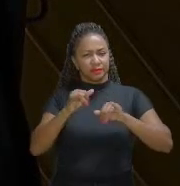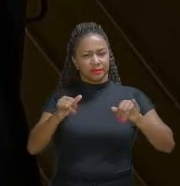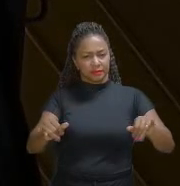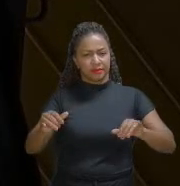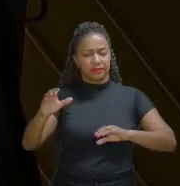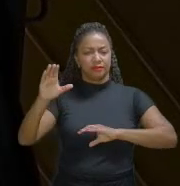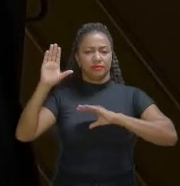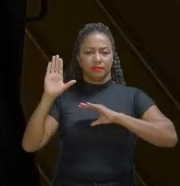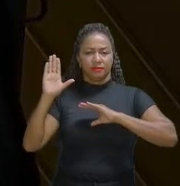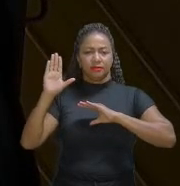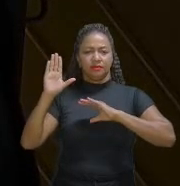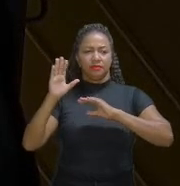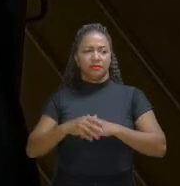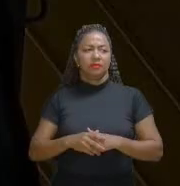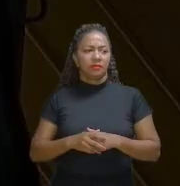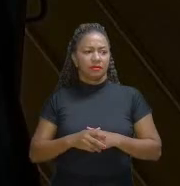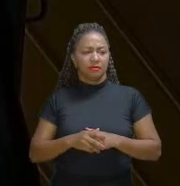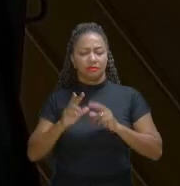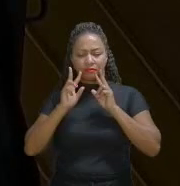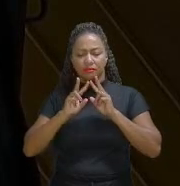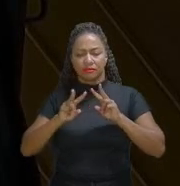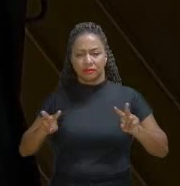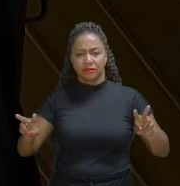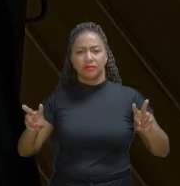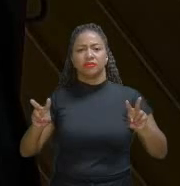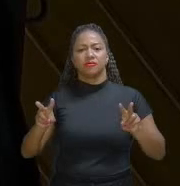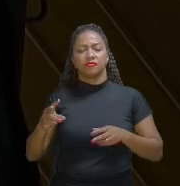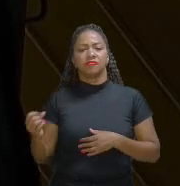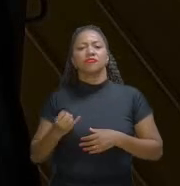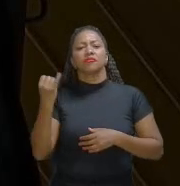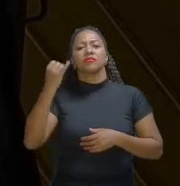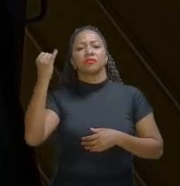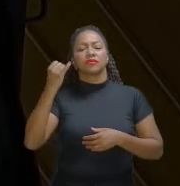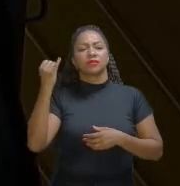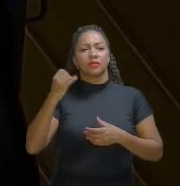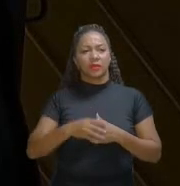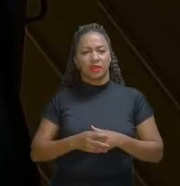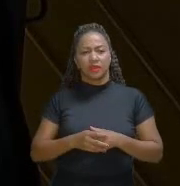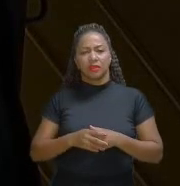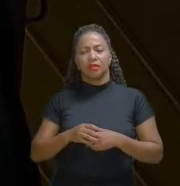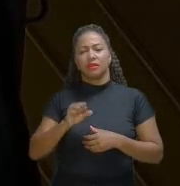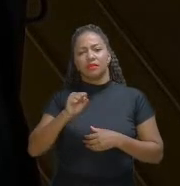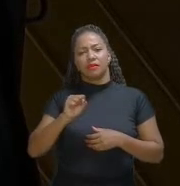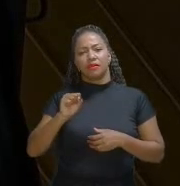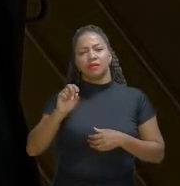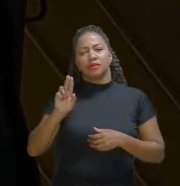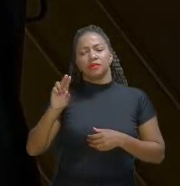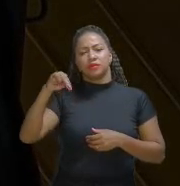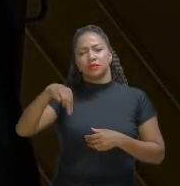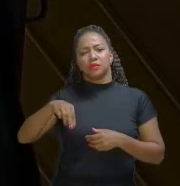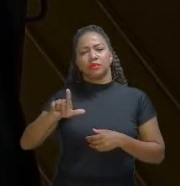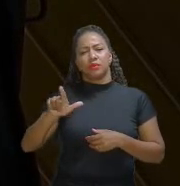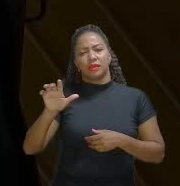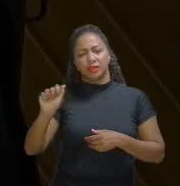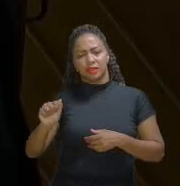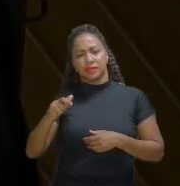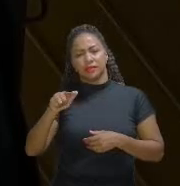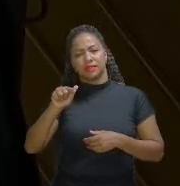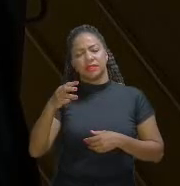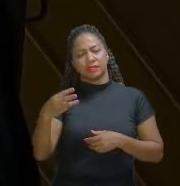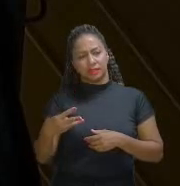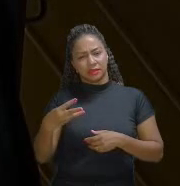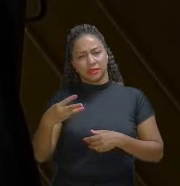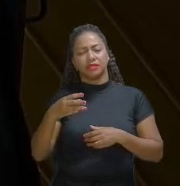candidaturas, não se vislumbra suporte fático suficiente para a aplicação da súmula 73 do TSE, motivo pelo